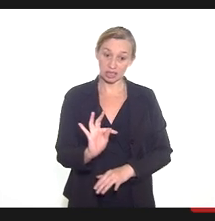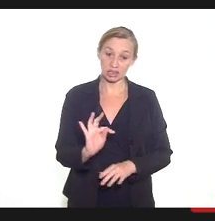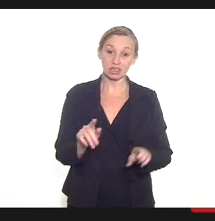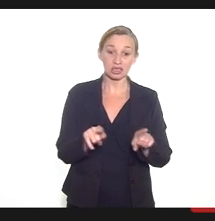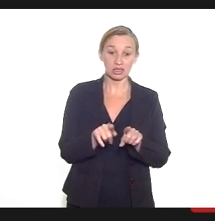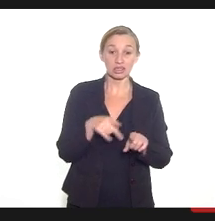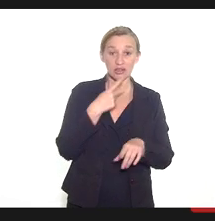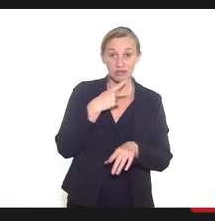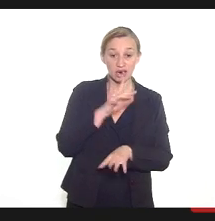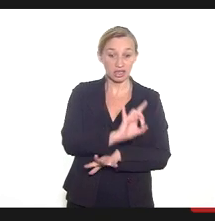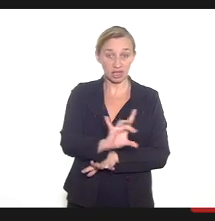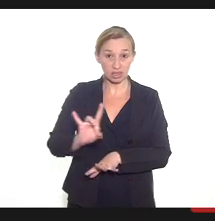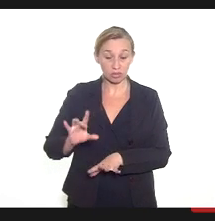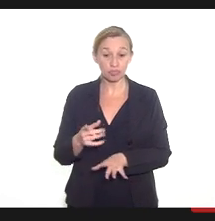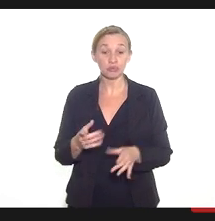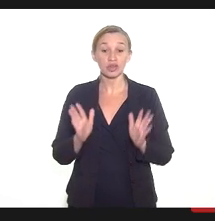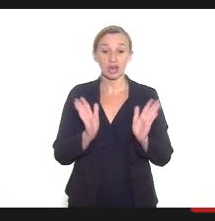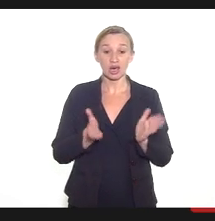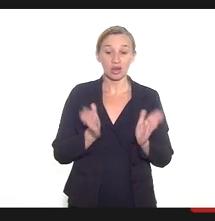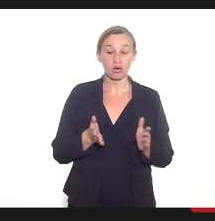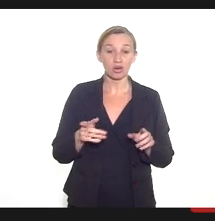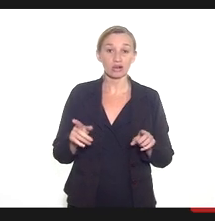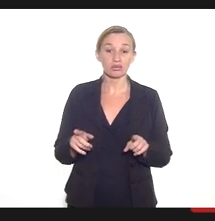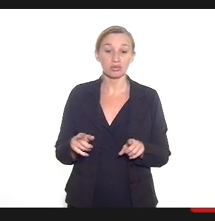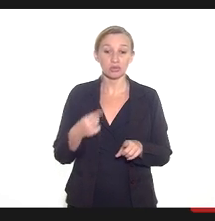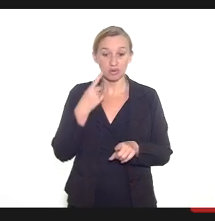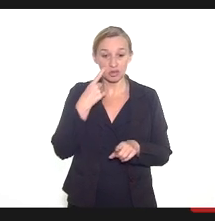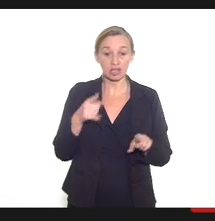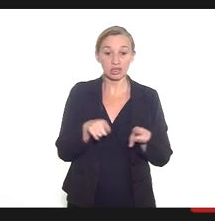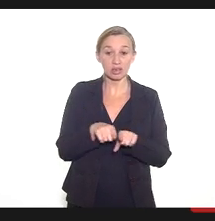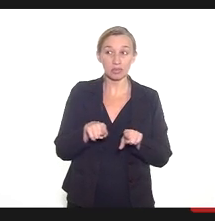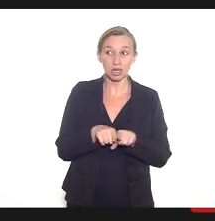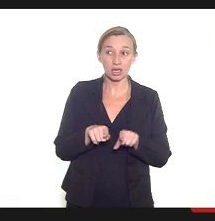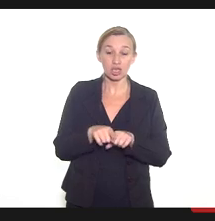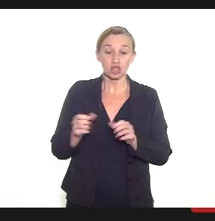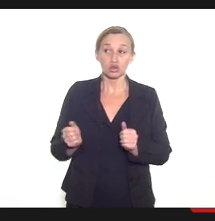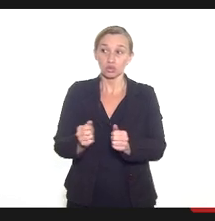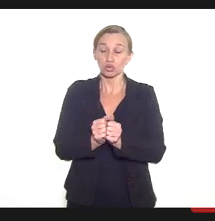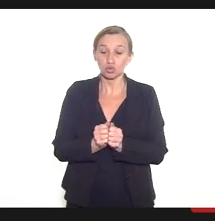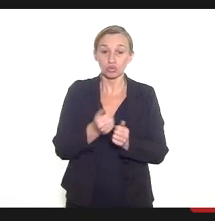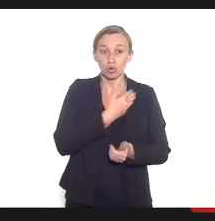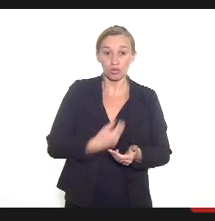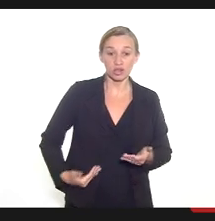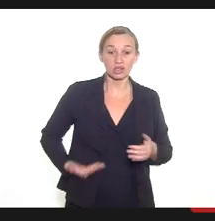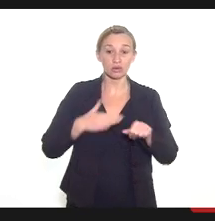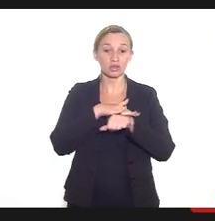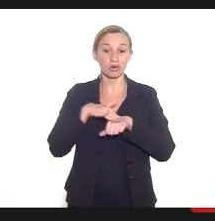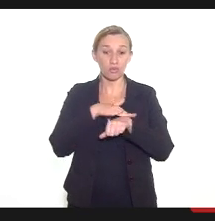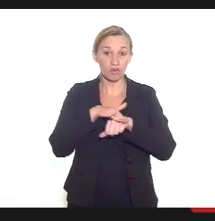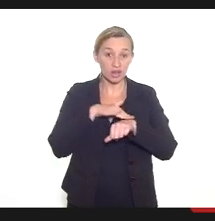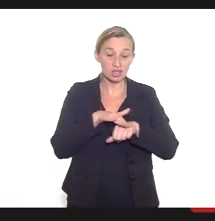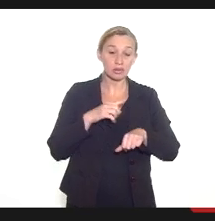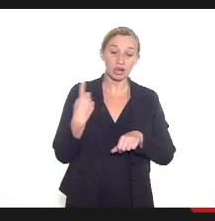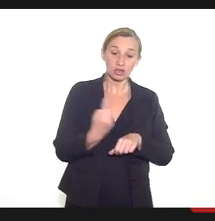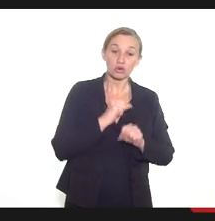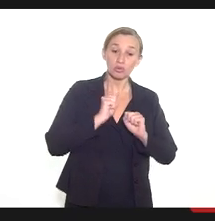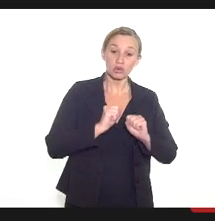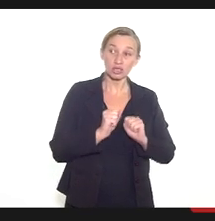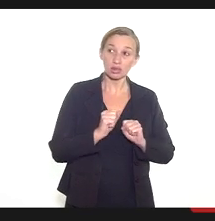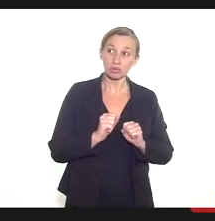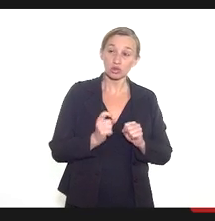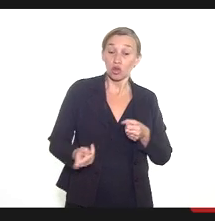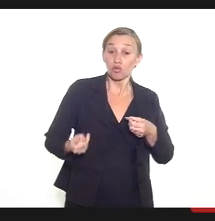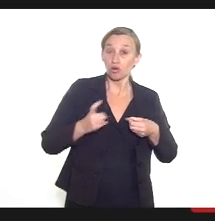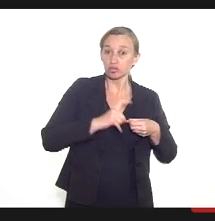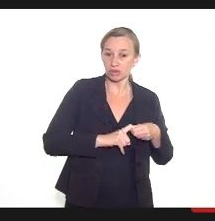das falas. E a gente vai buscar também essa abertura com o governador, essa abertura para que a gente volte,